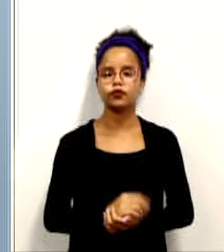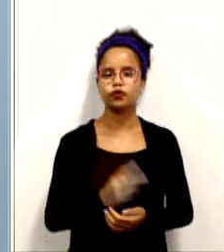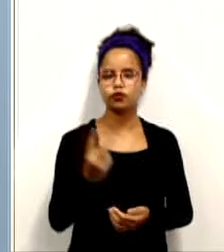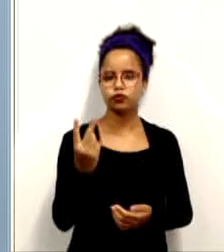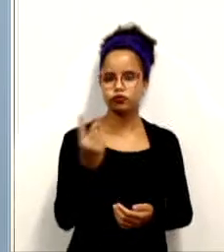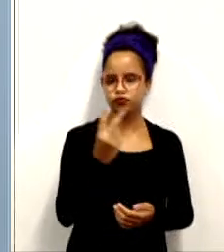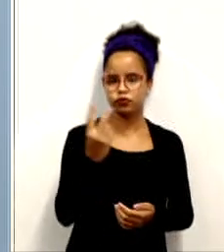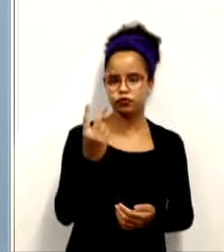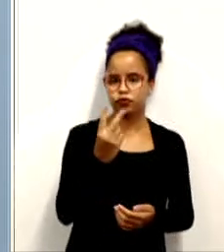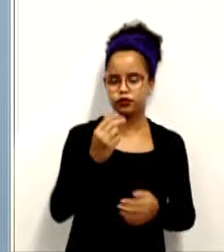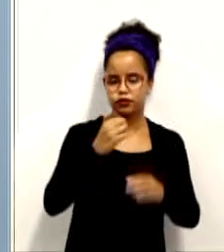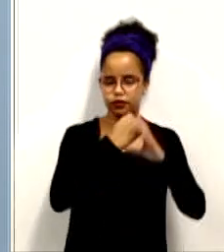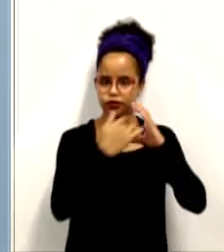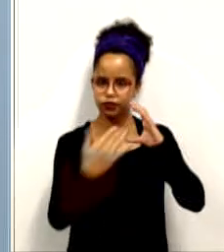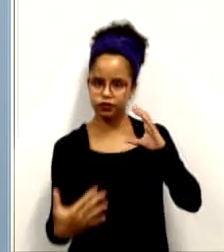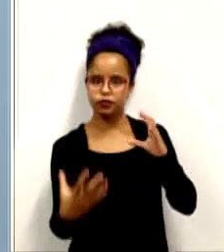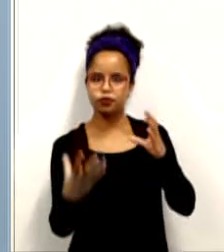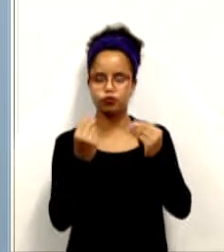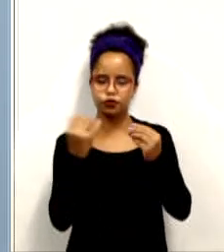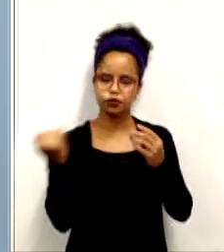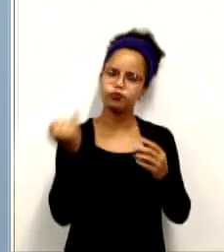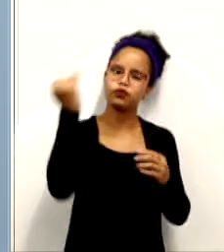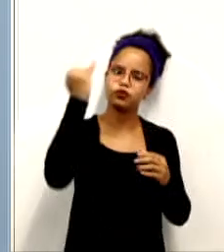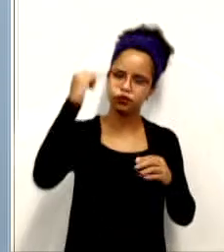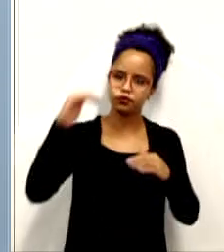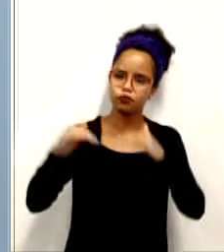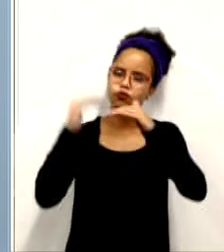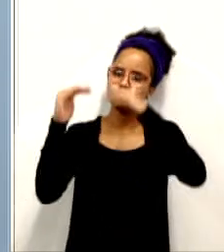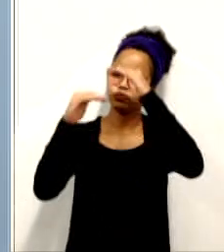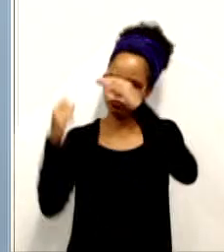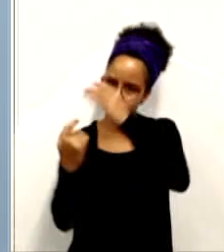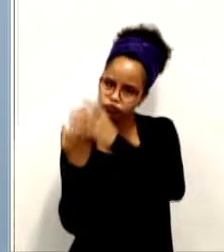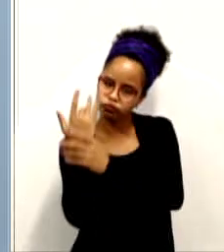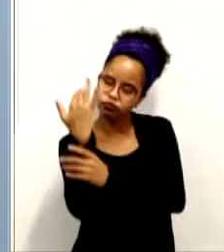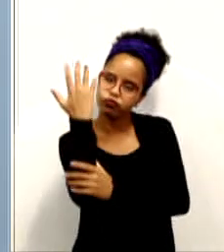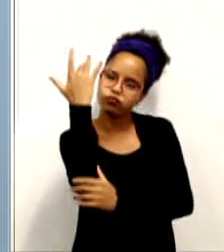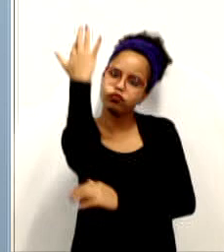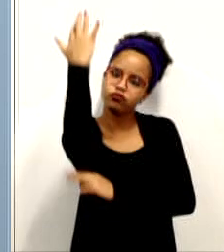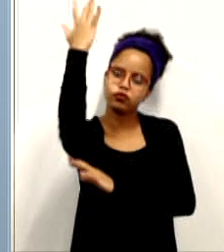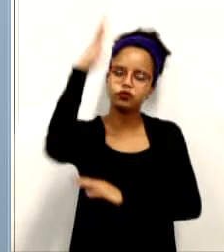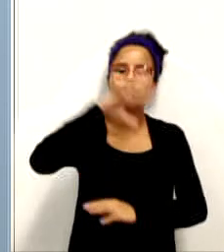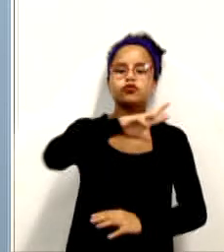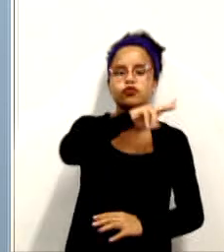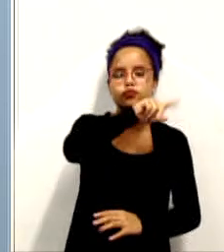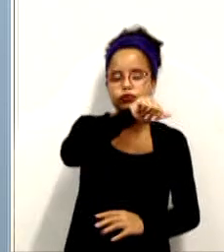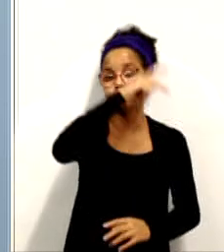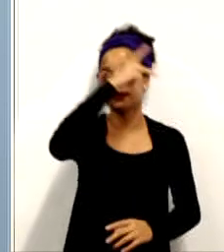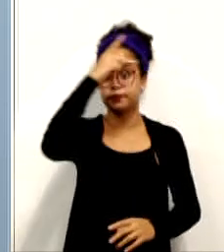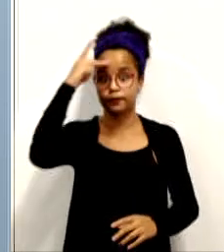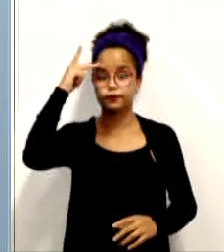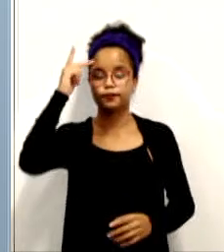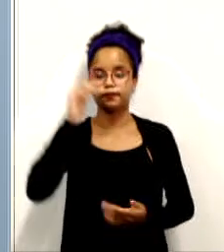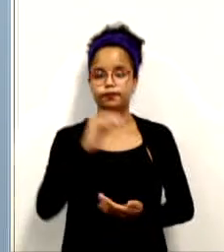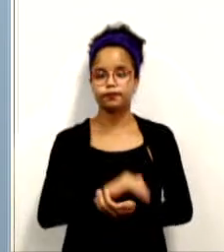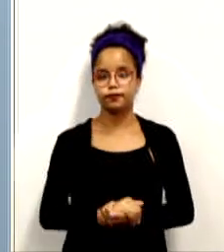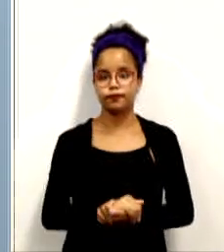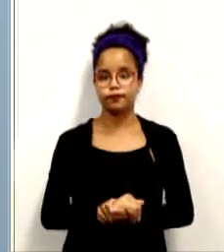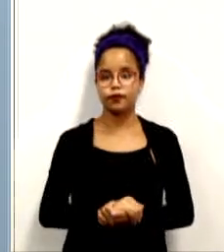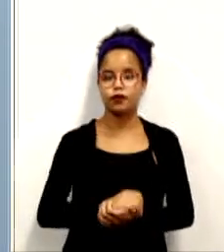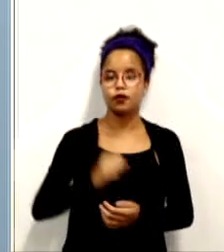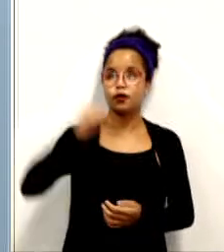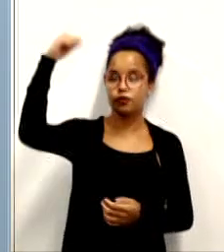o crescimento e desenvolvimento das plantas, dos animais e dos seres humanos. A luz solar e a água,